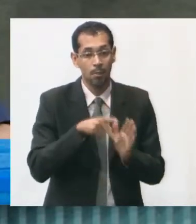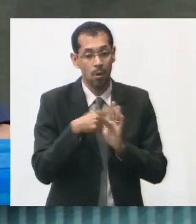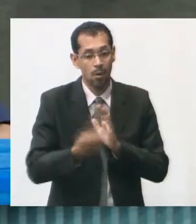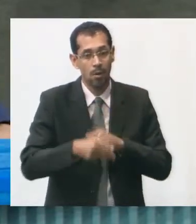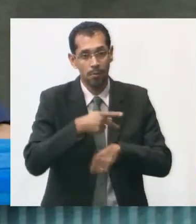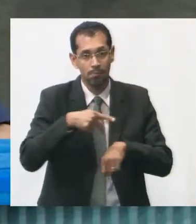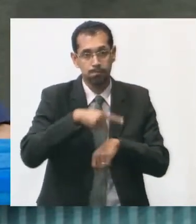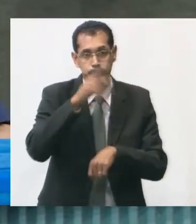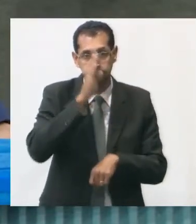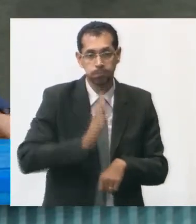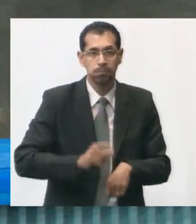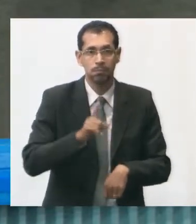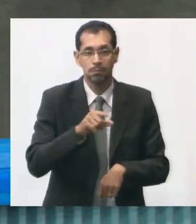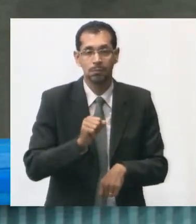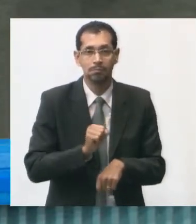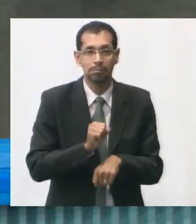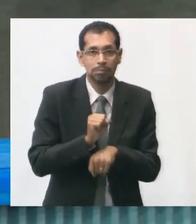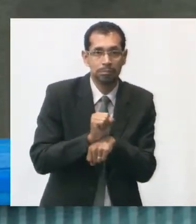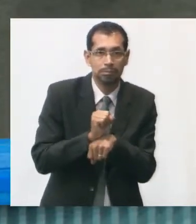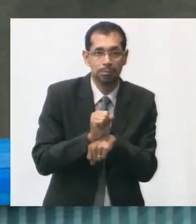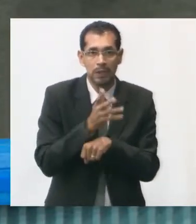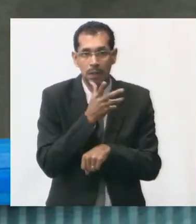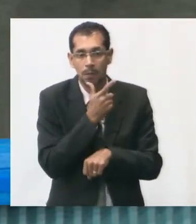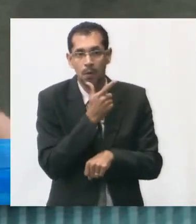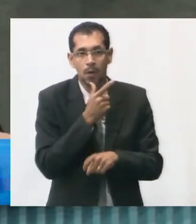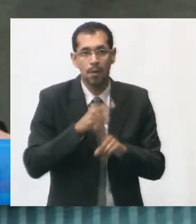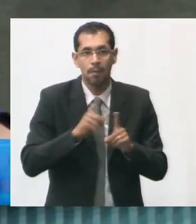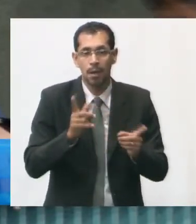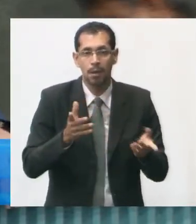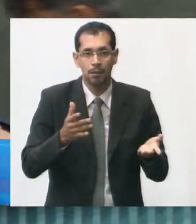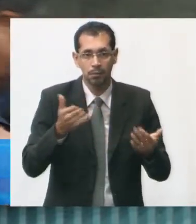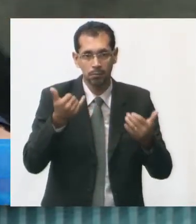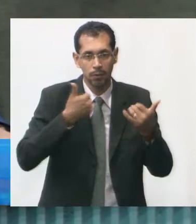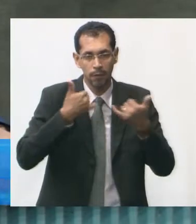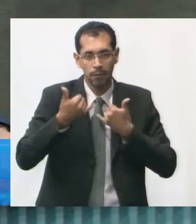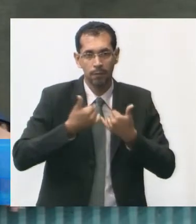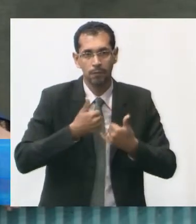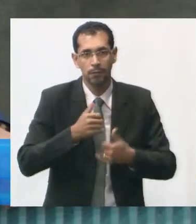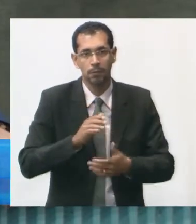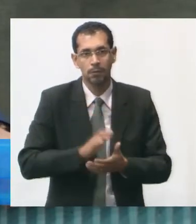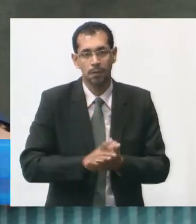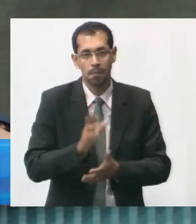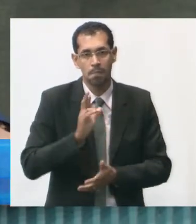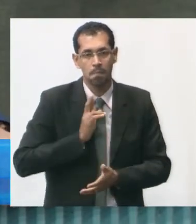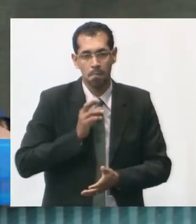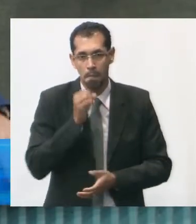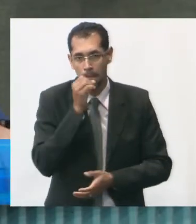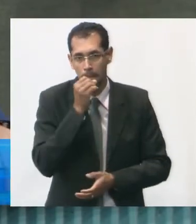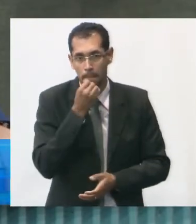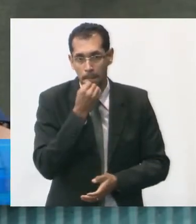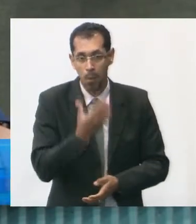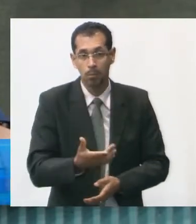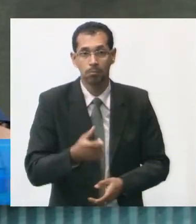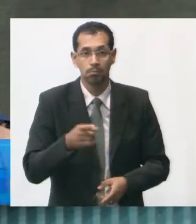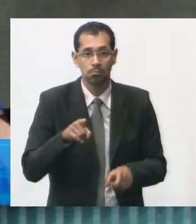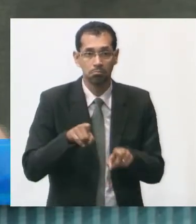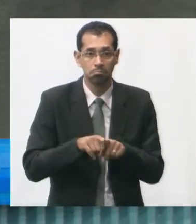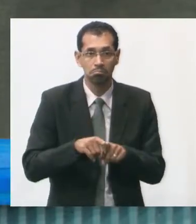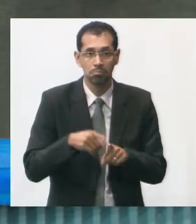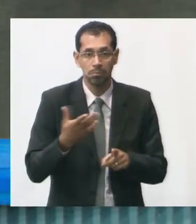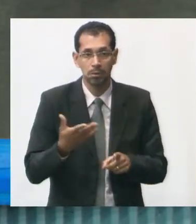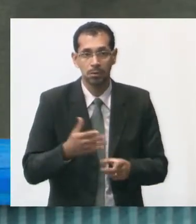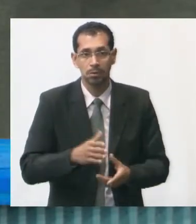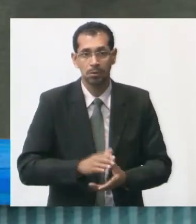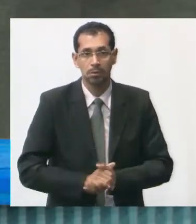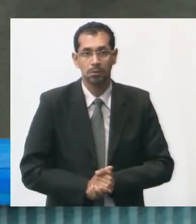tivemos essa resposta positiva de liberação desse empréstimo de 100